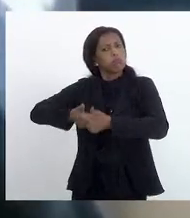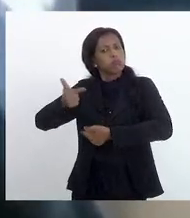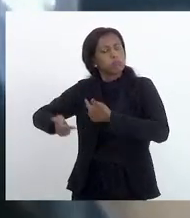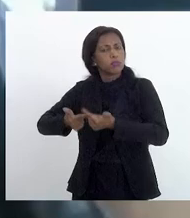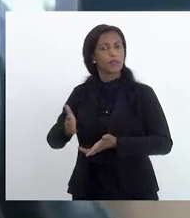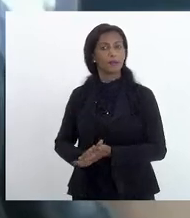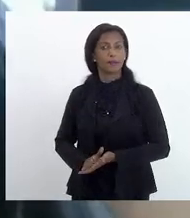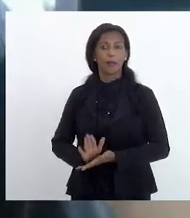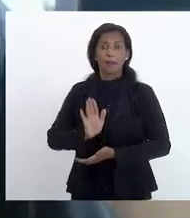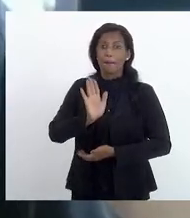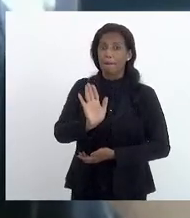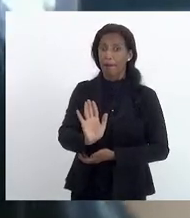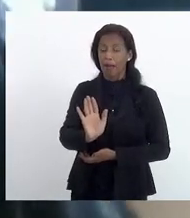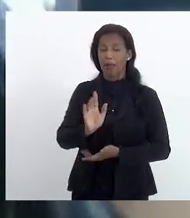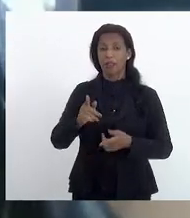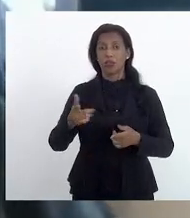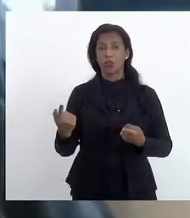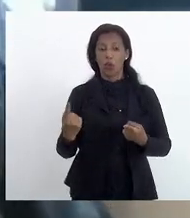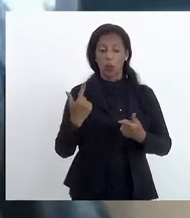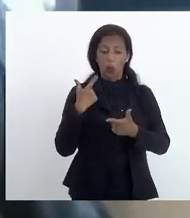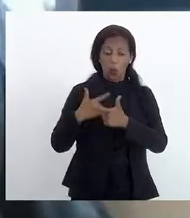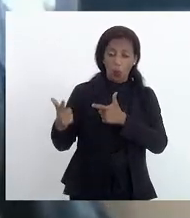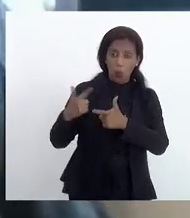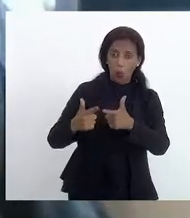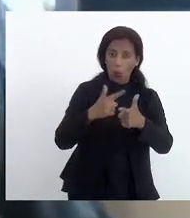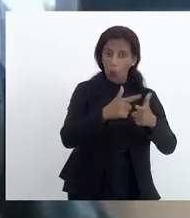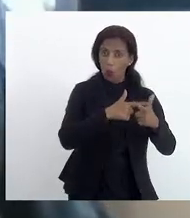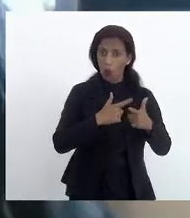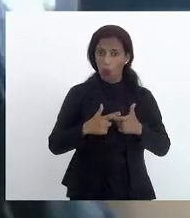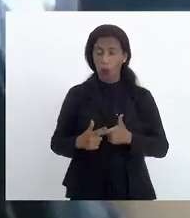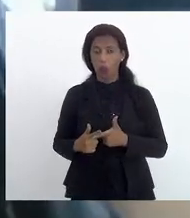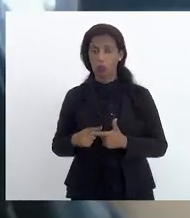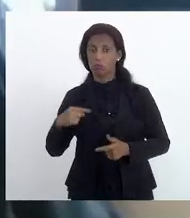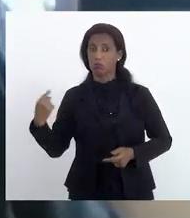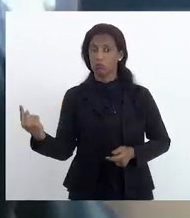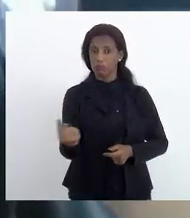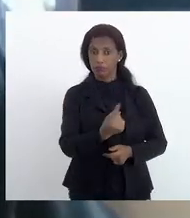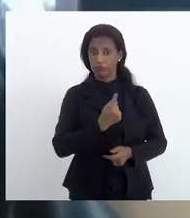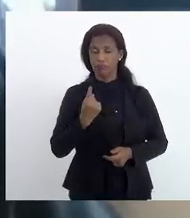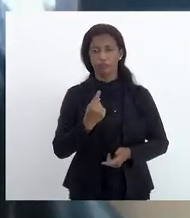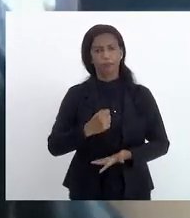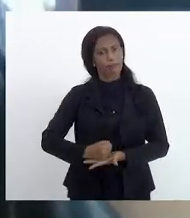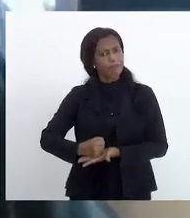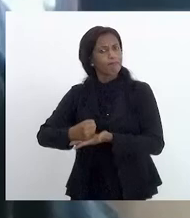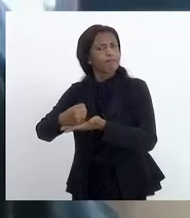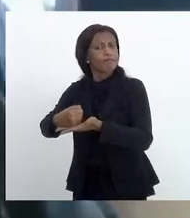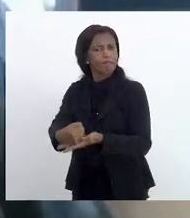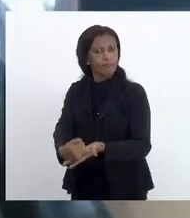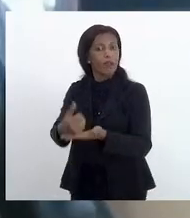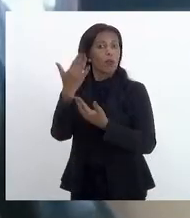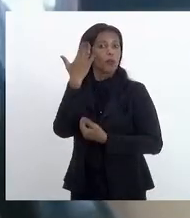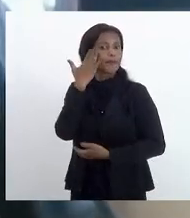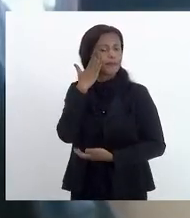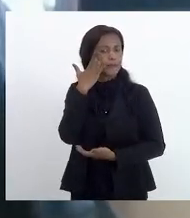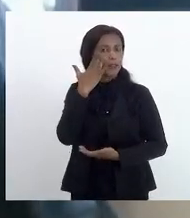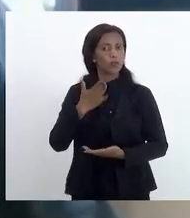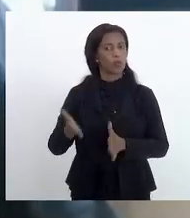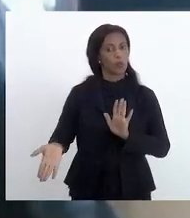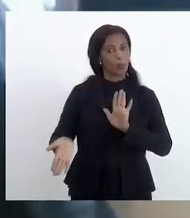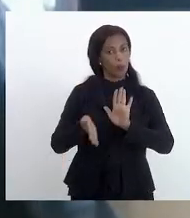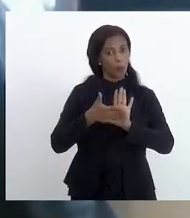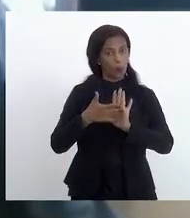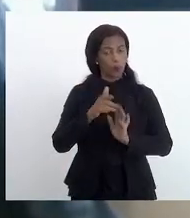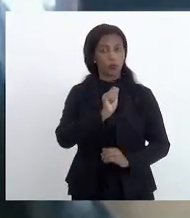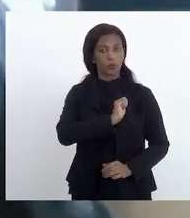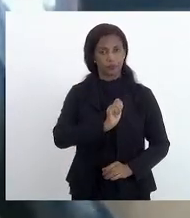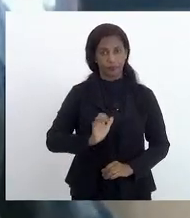Mas, em vista da situação, nós apoiamos o entendimento proposto pelo